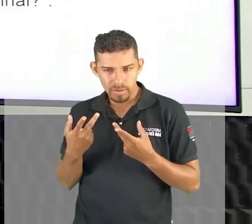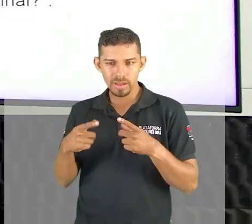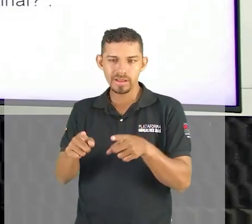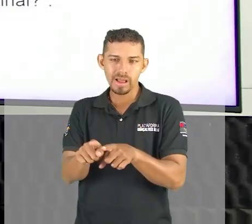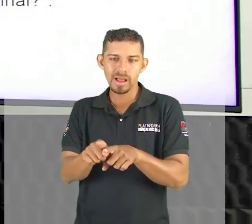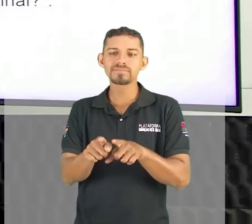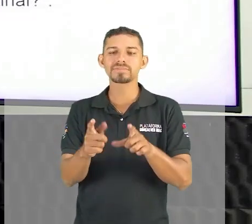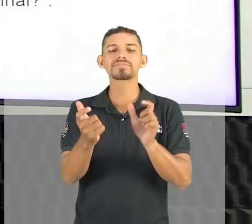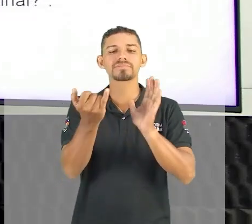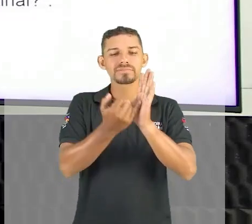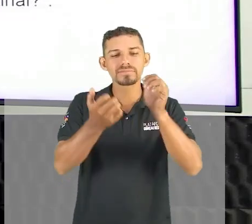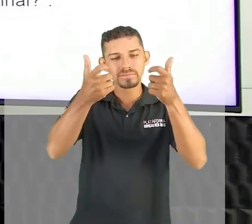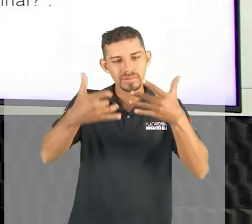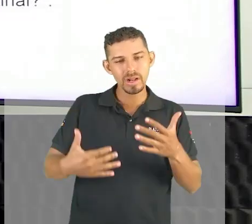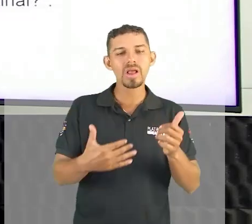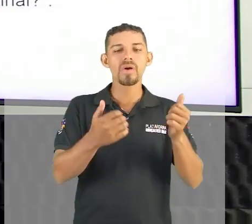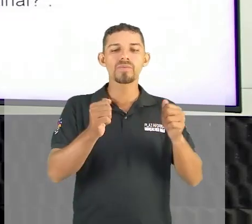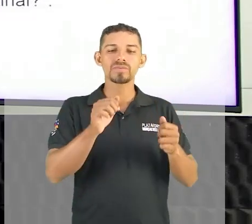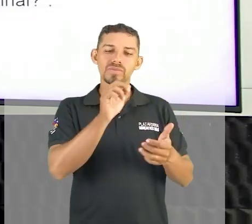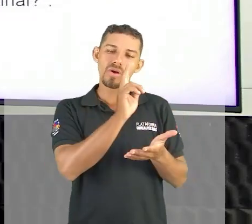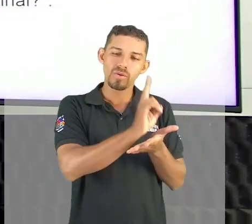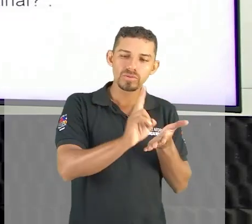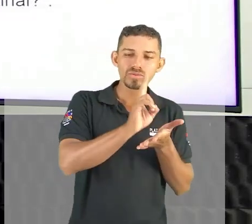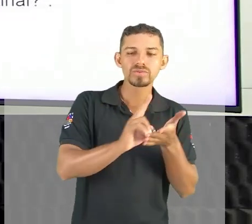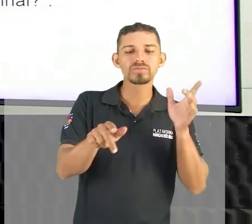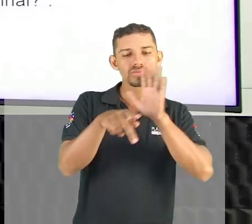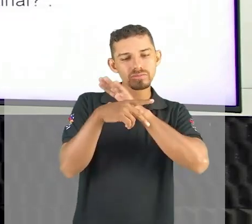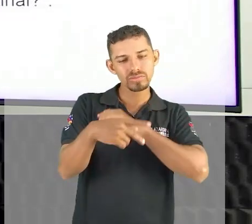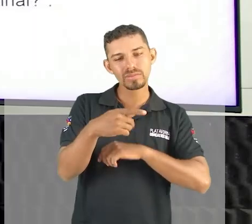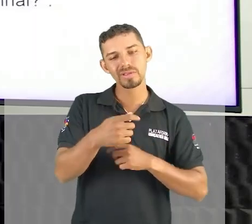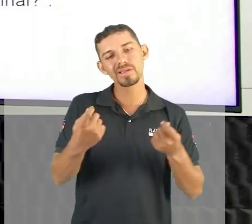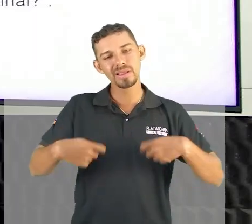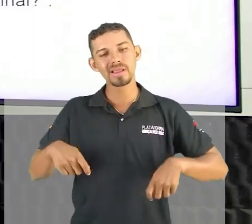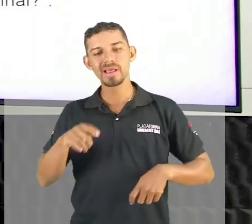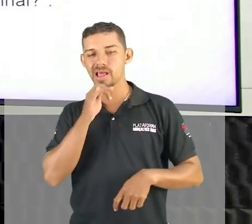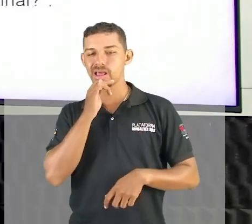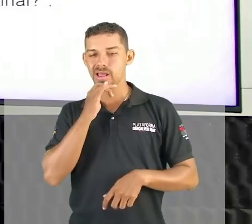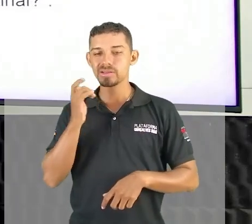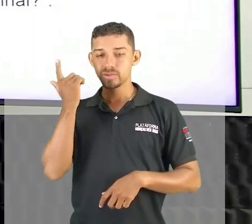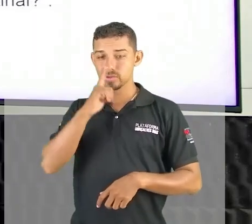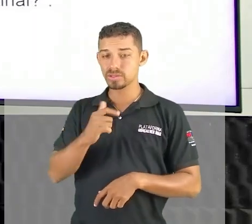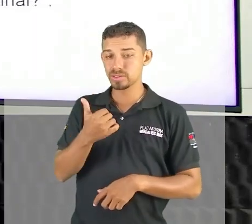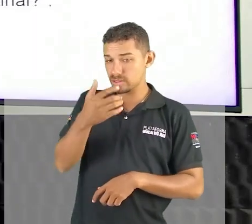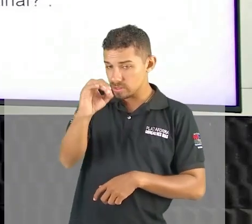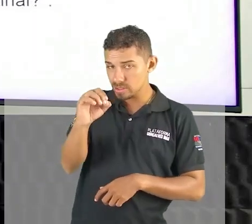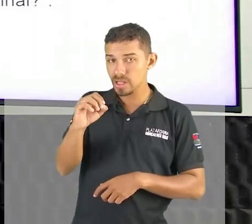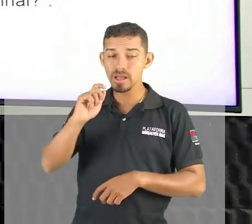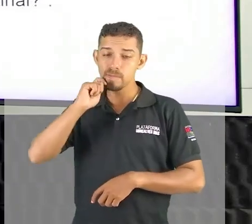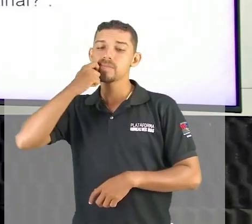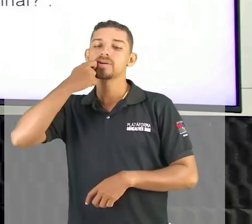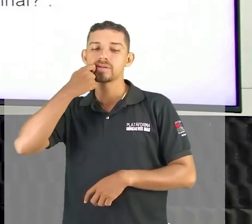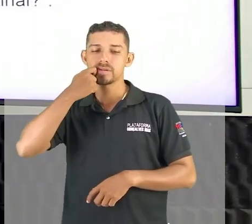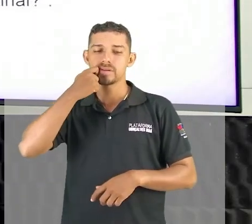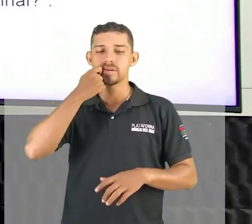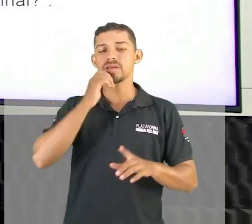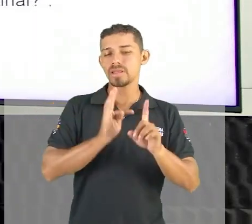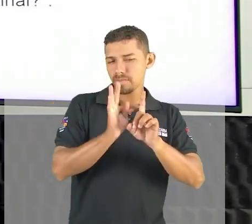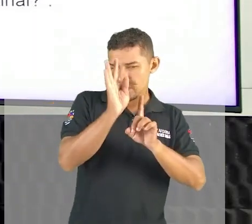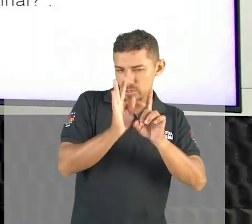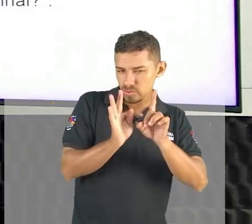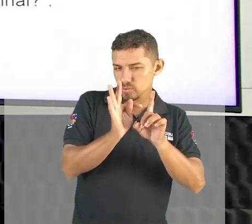imposições dos códigos civil e do consumidor para que seja possível obtenção de 10 pãezinhos em Temperatura